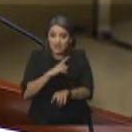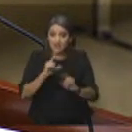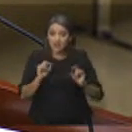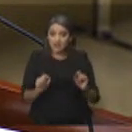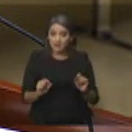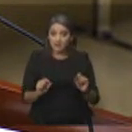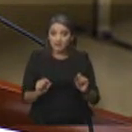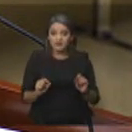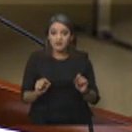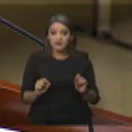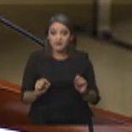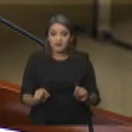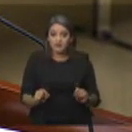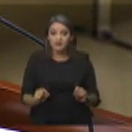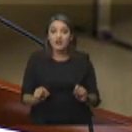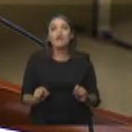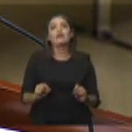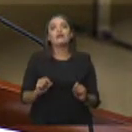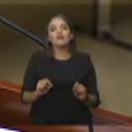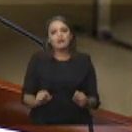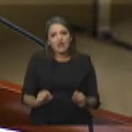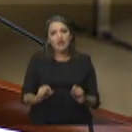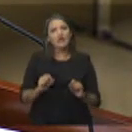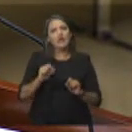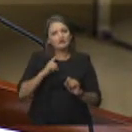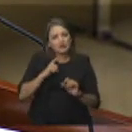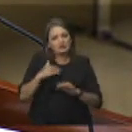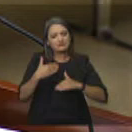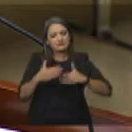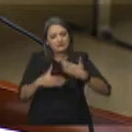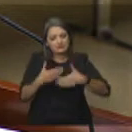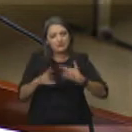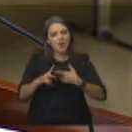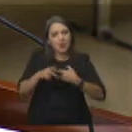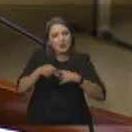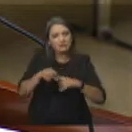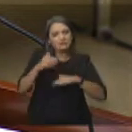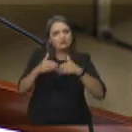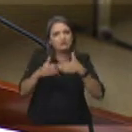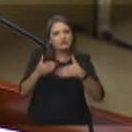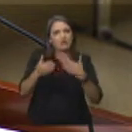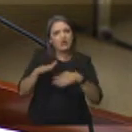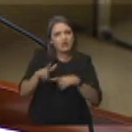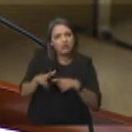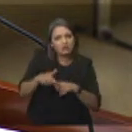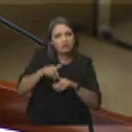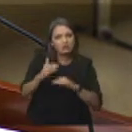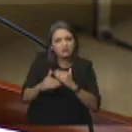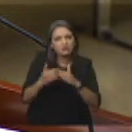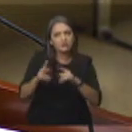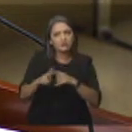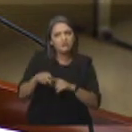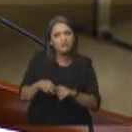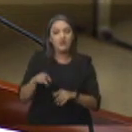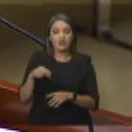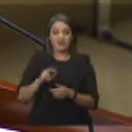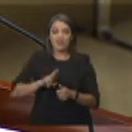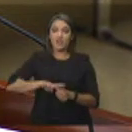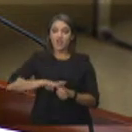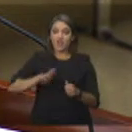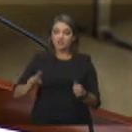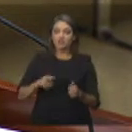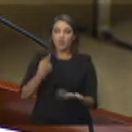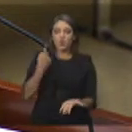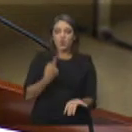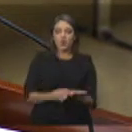repito, tem sido objeto de constante aperfeiçoamento, e aqui o compromisso da Advocacia Geral da União de continuarmos nesse aperfeiçoamento,